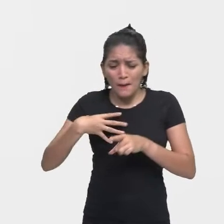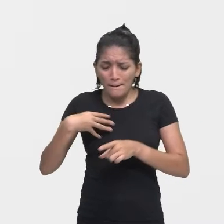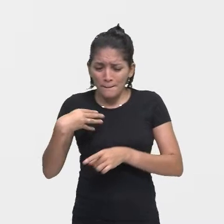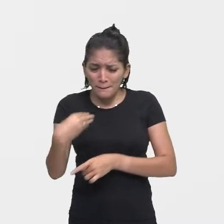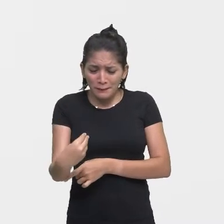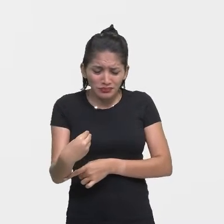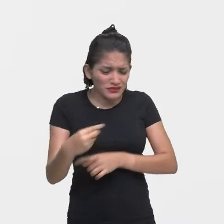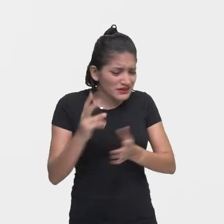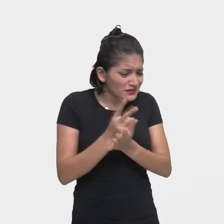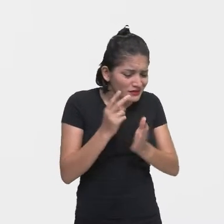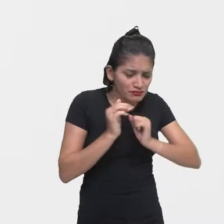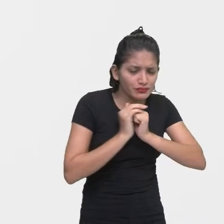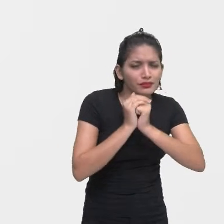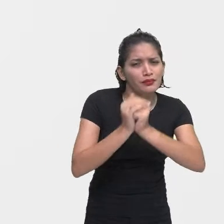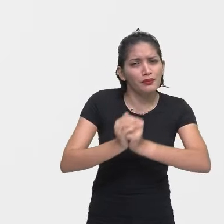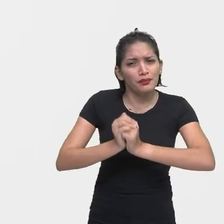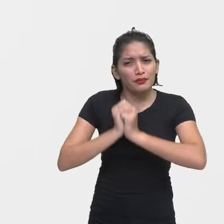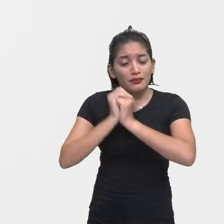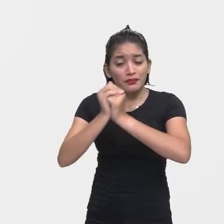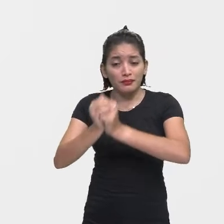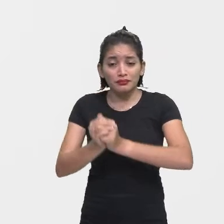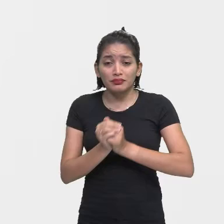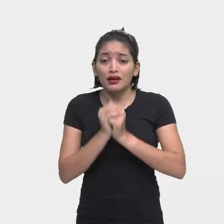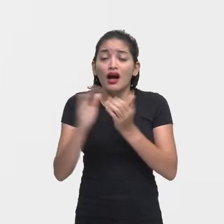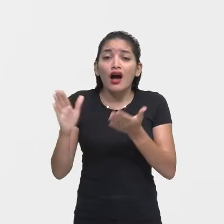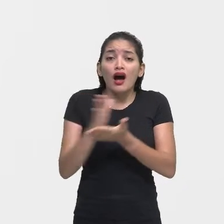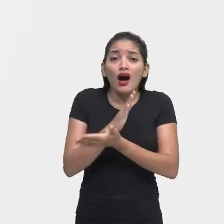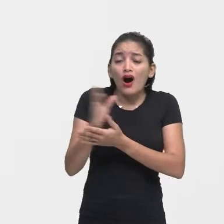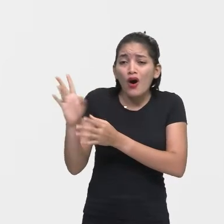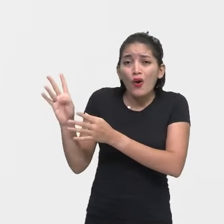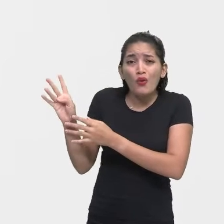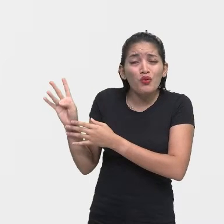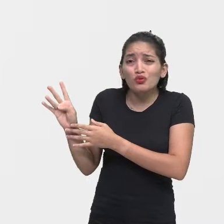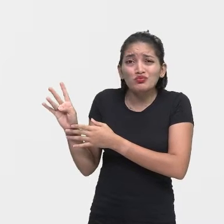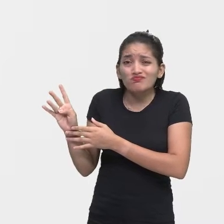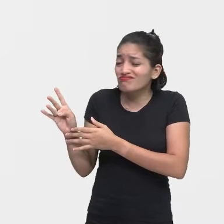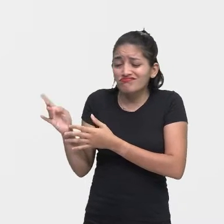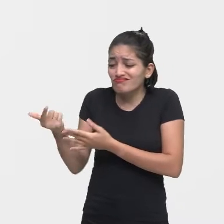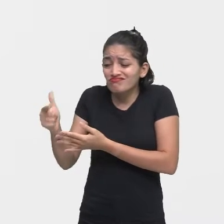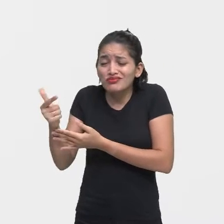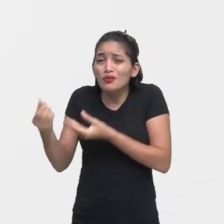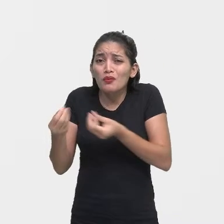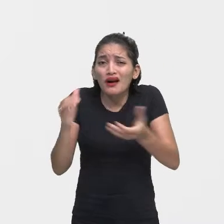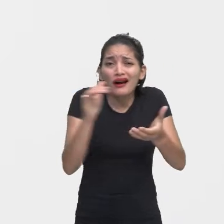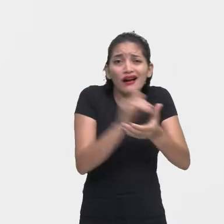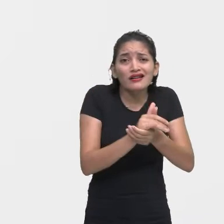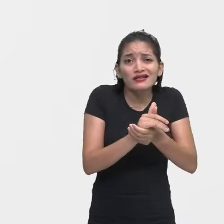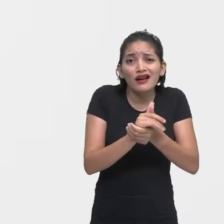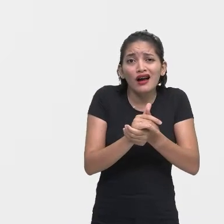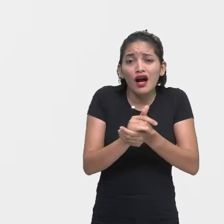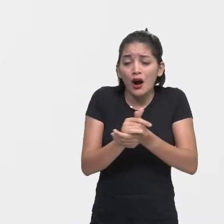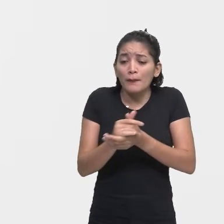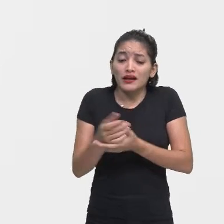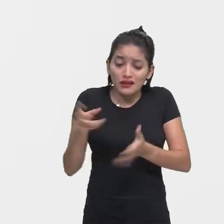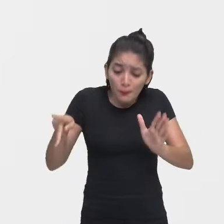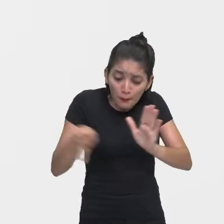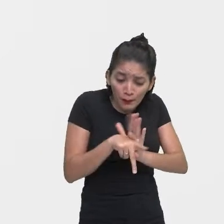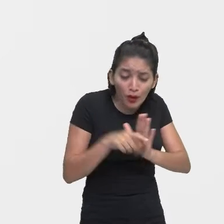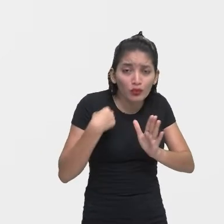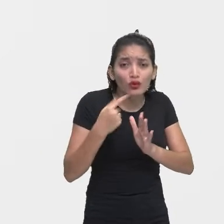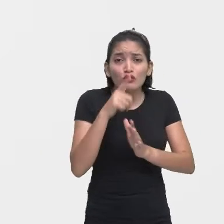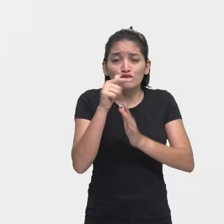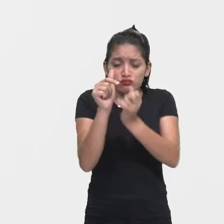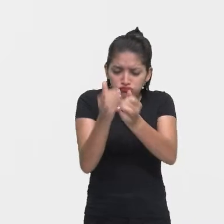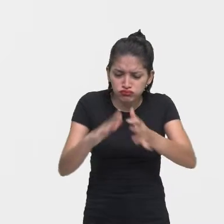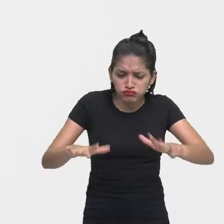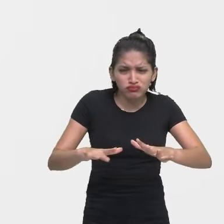vão rezaram, quantas noivas ficaram por casar, para que fosses nosso, ó mar. Valeu